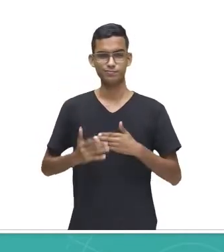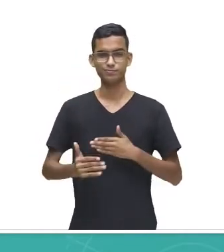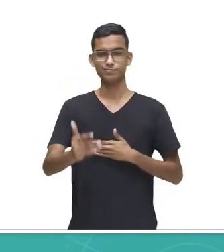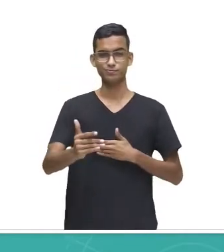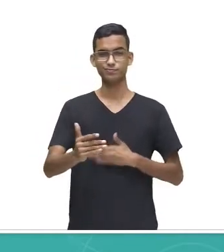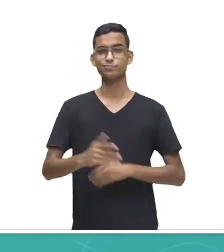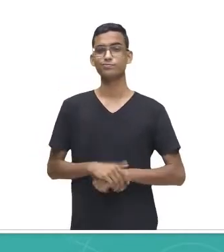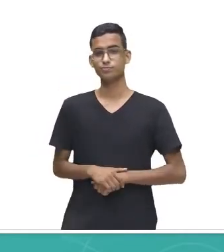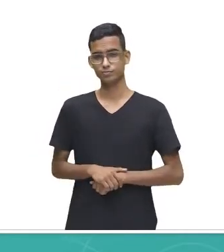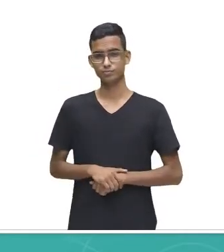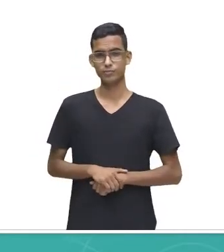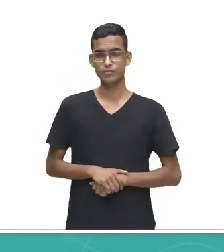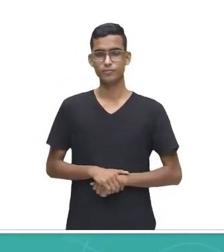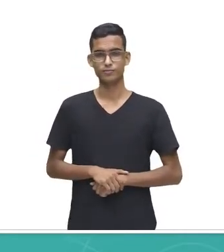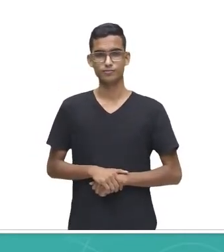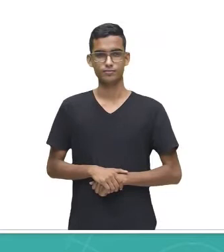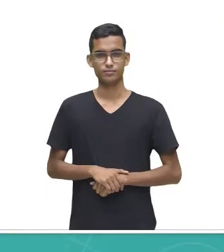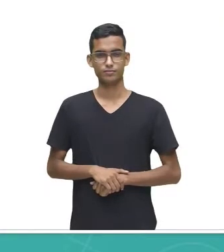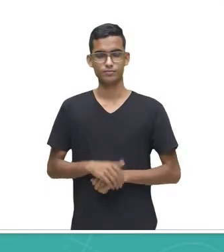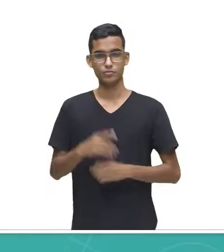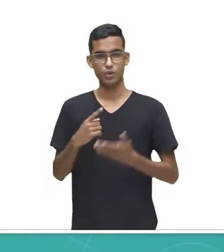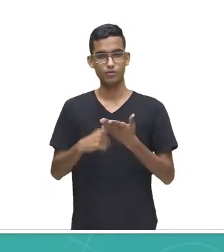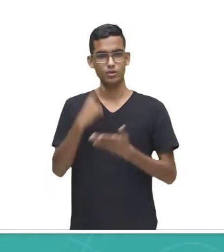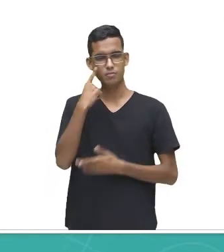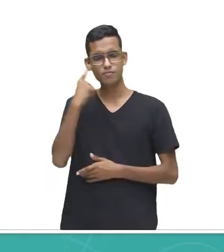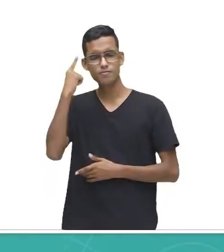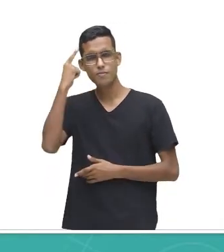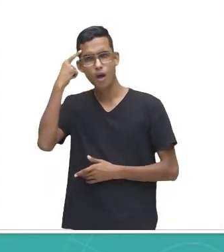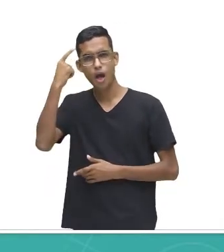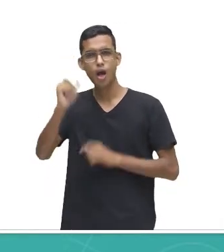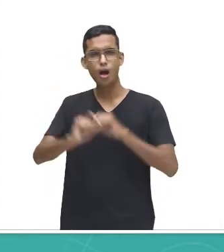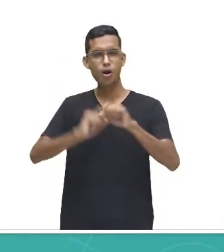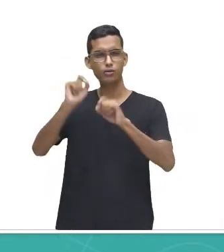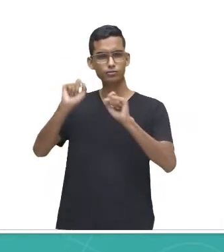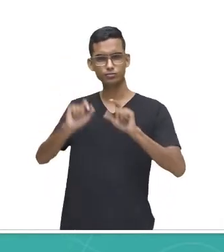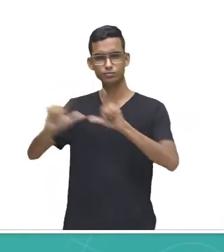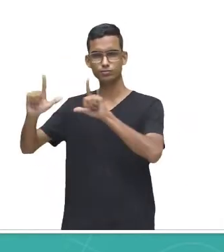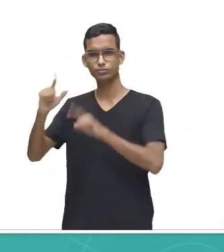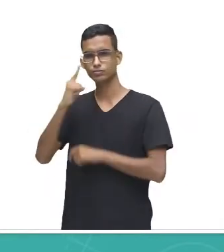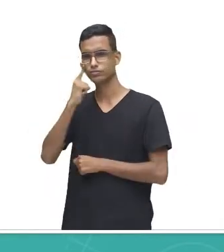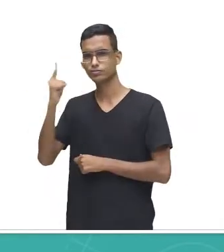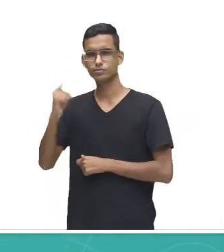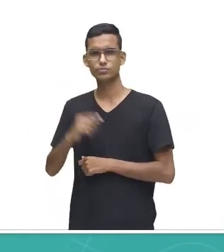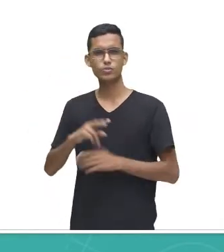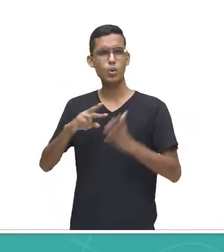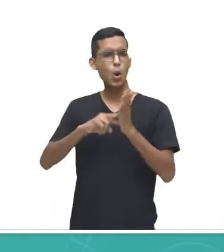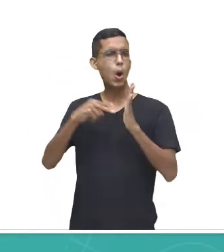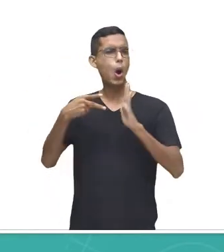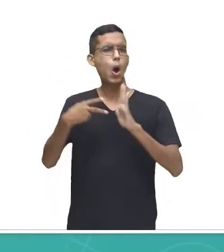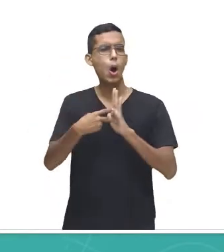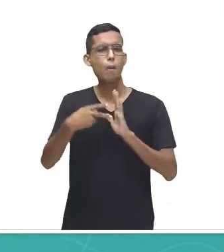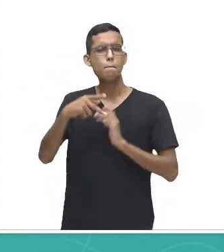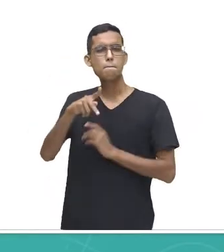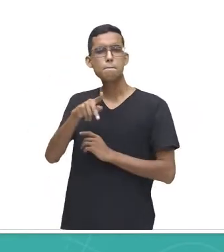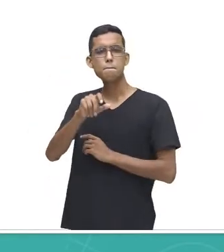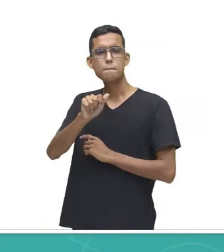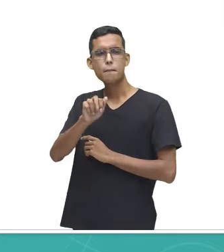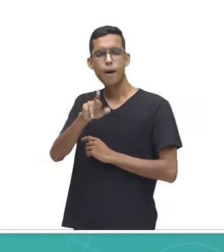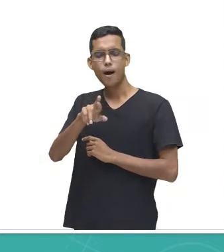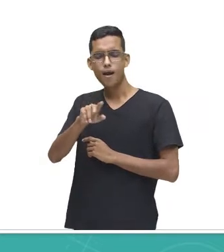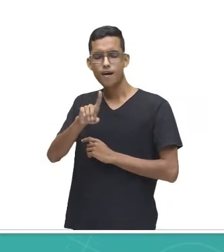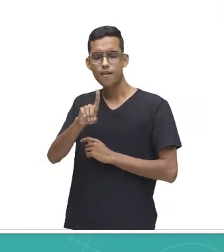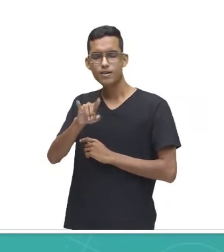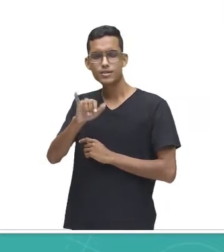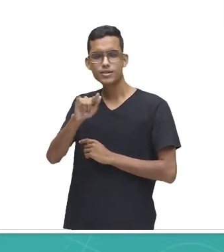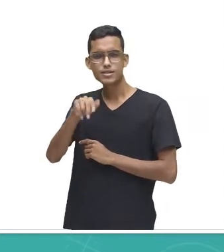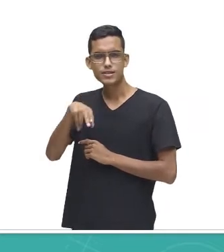a pensar na primeira cartela o seguinte: o que significa paradigma?